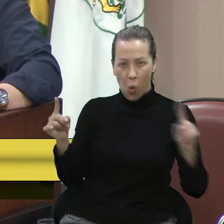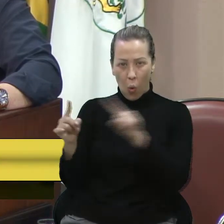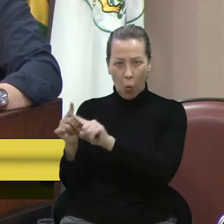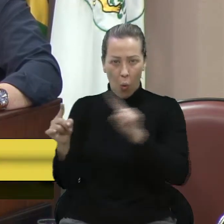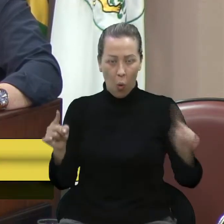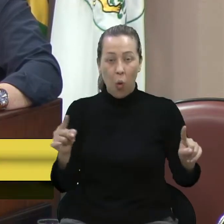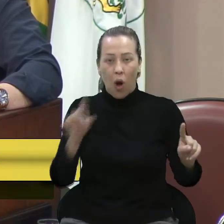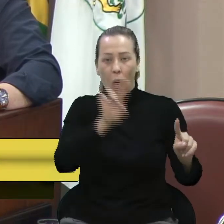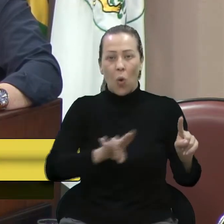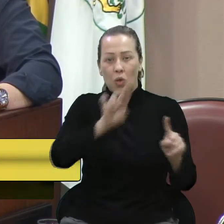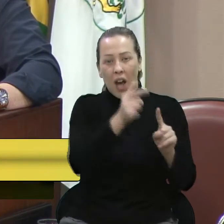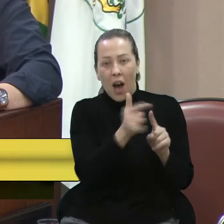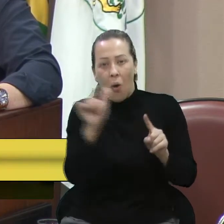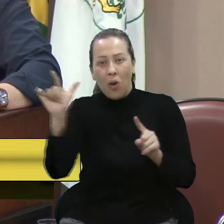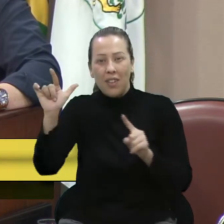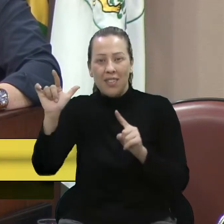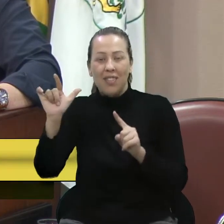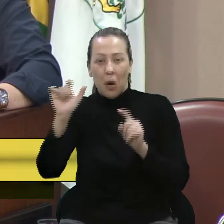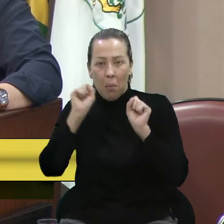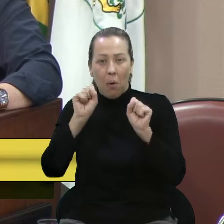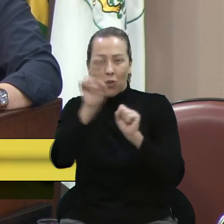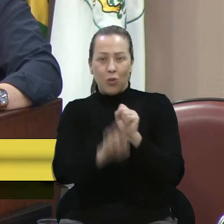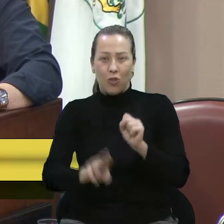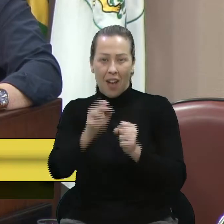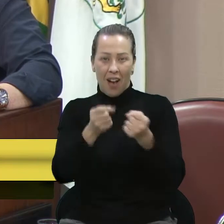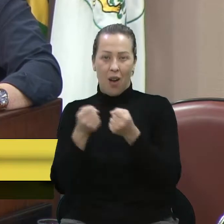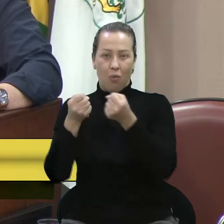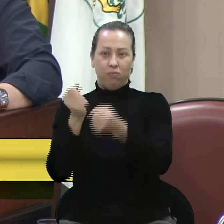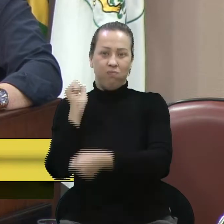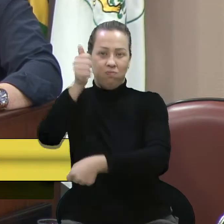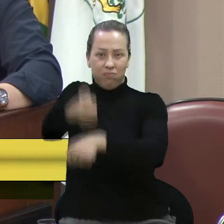do corredor. Acreditamos que, com a aprovação dessa lei,